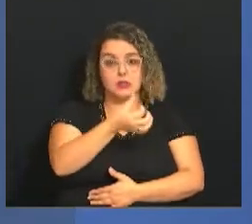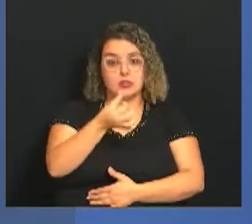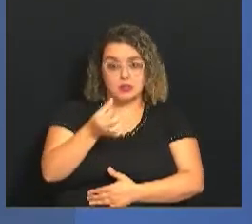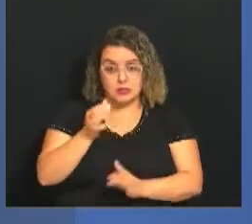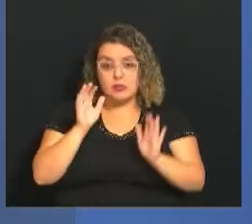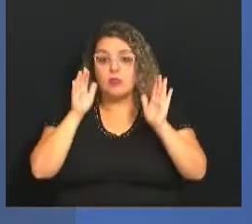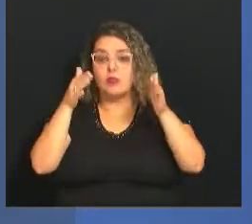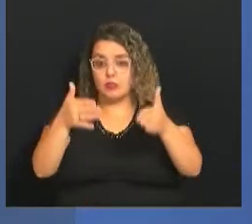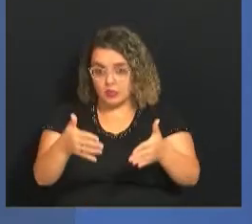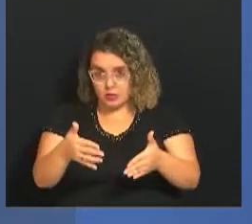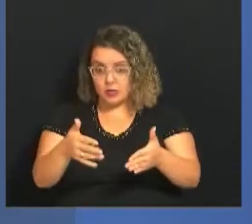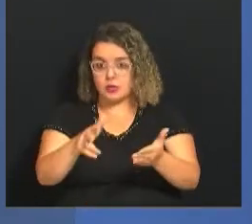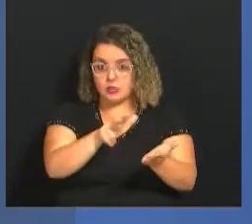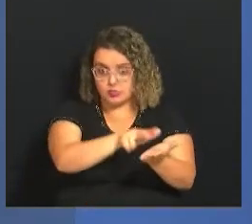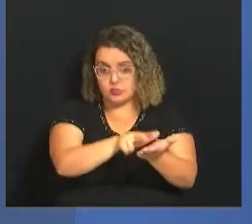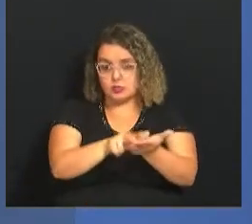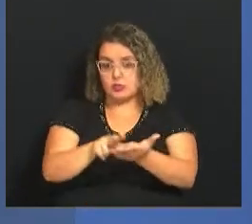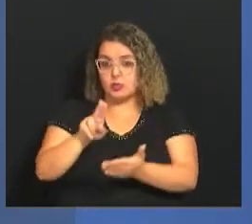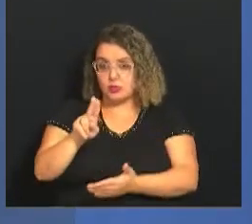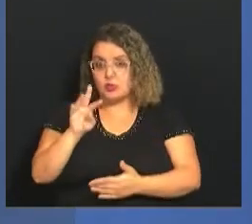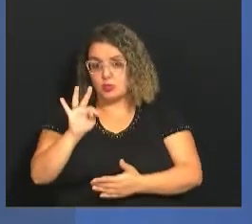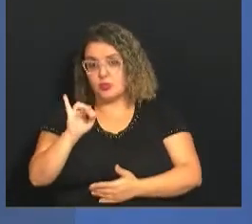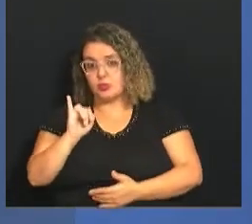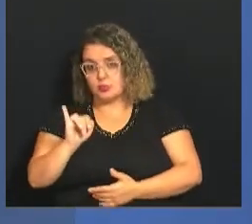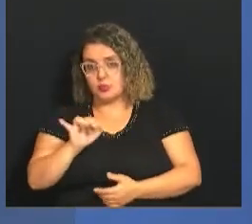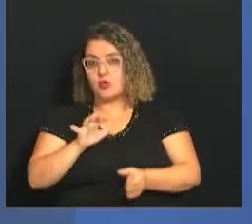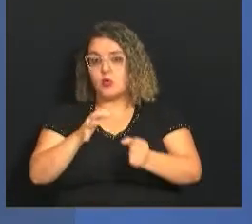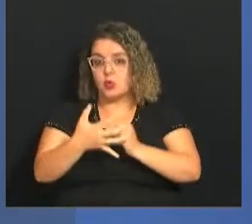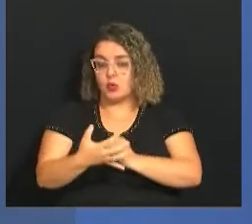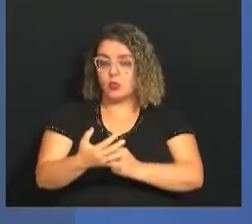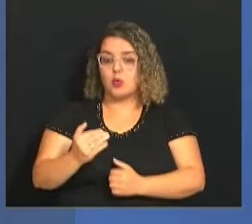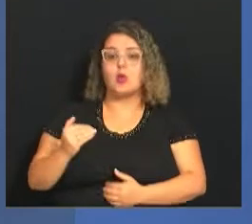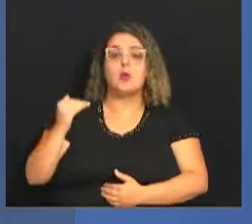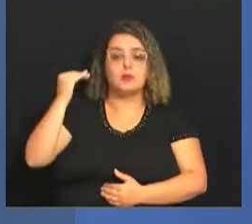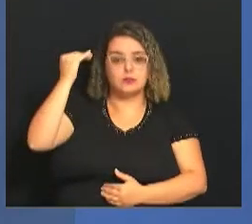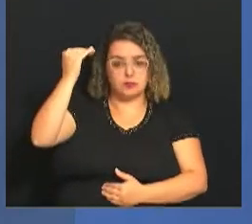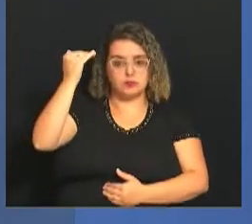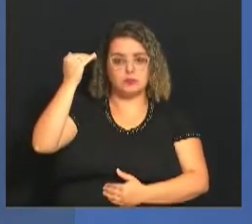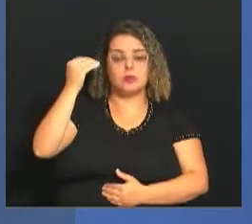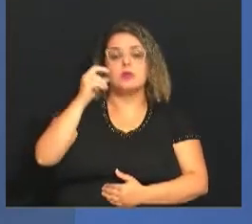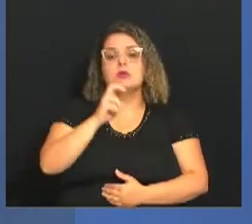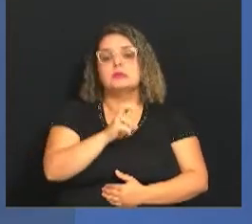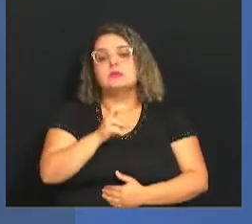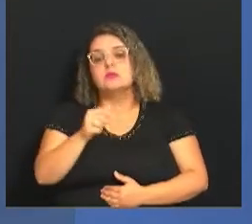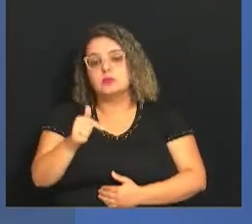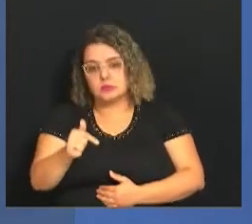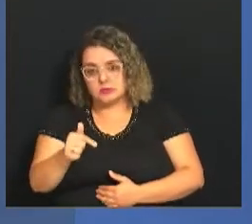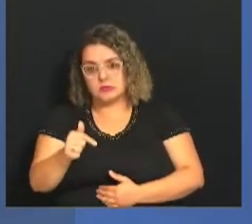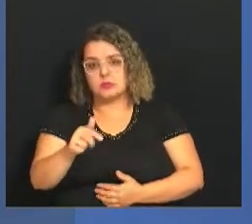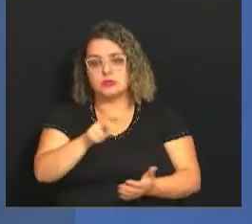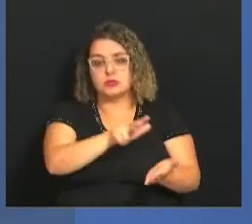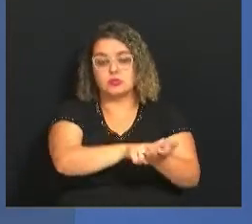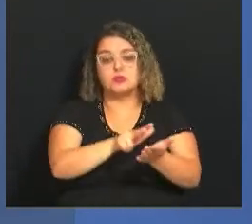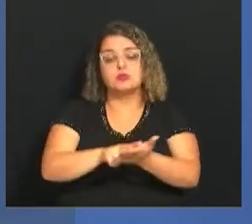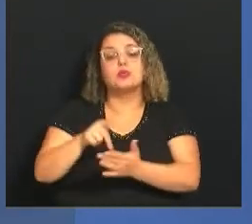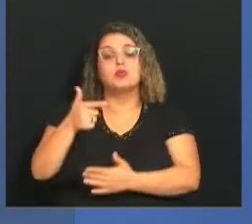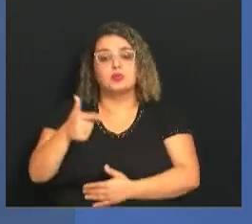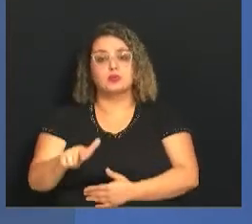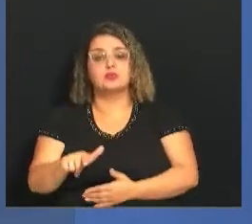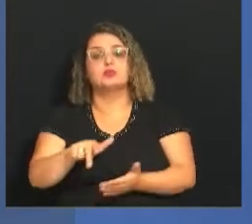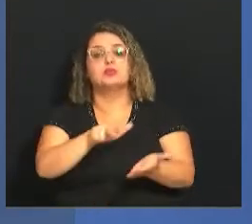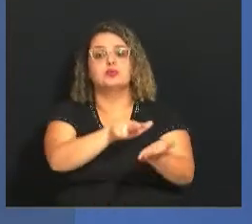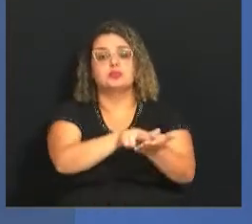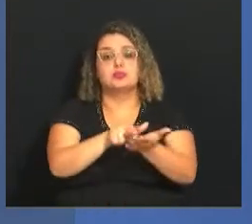são de pacientes de UTI Covid-19, adultos, e ainda 57 pacientes estão internados em leitos